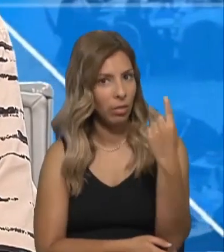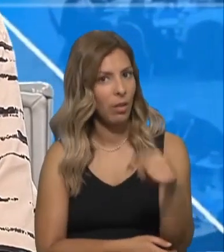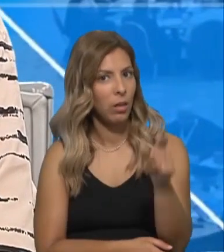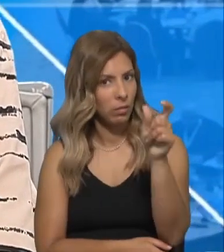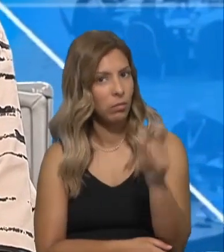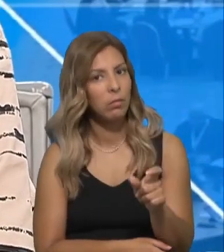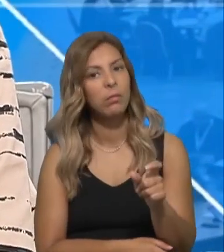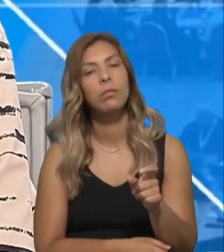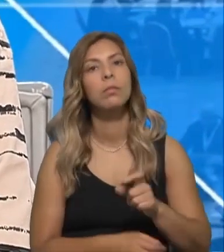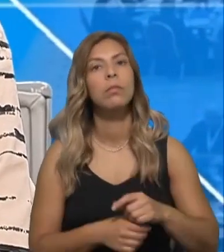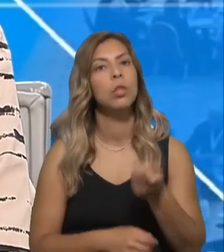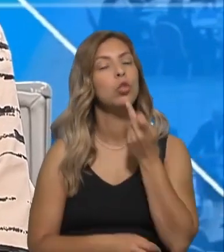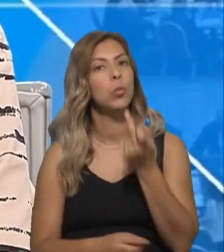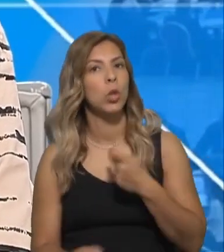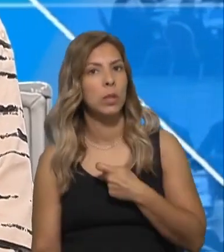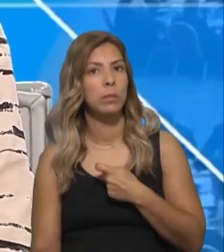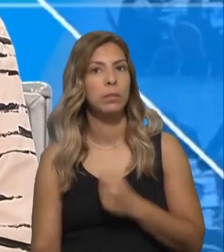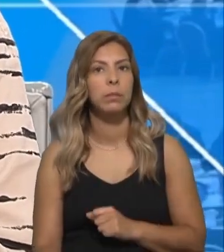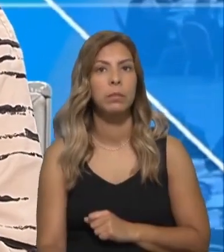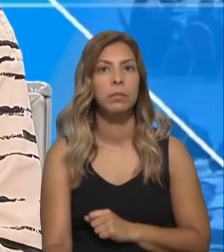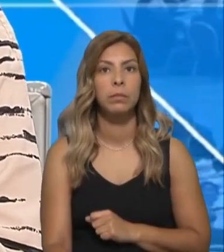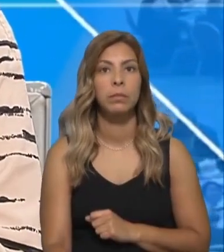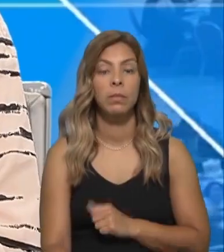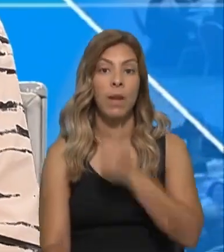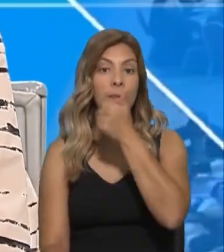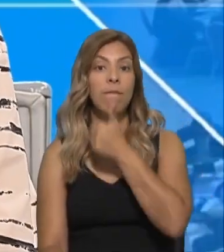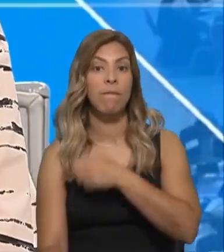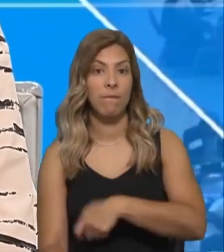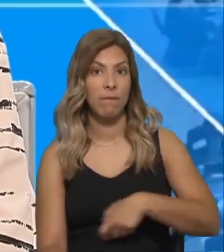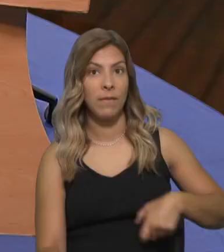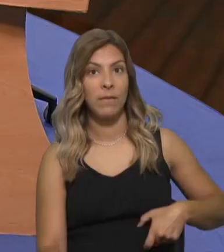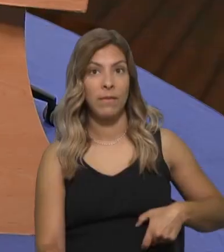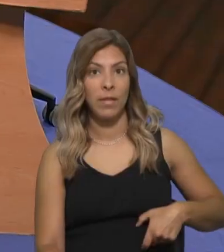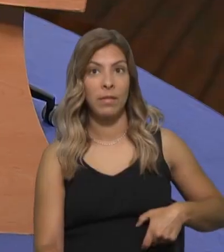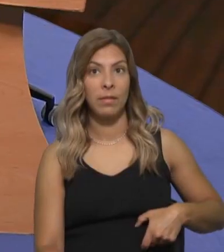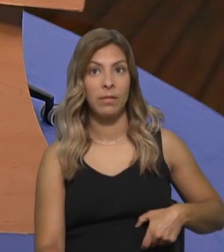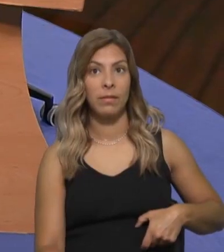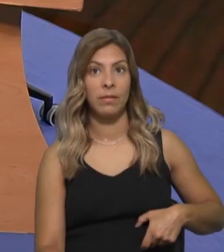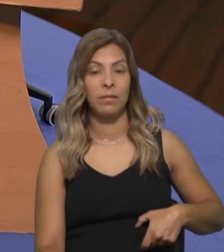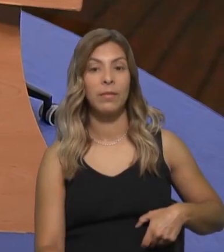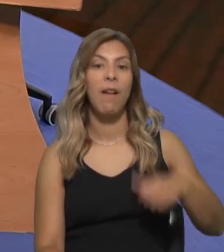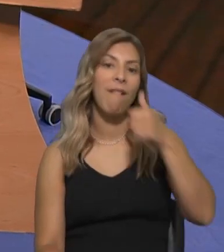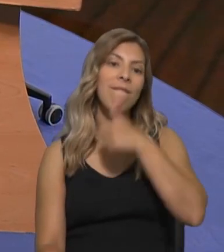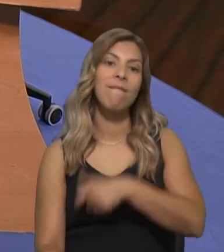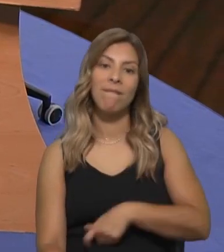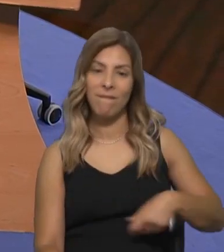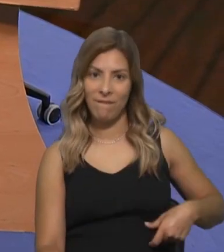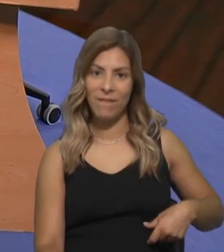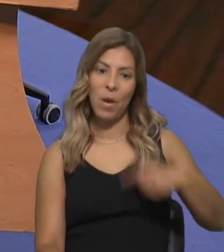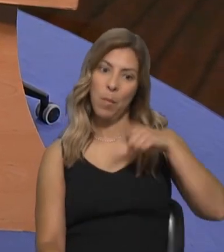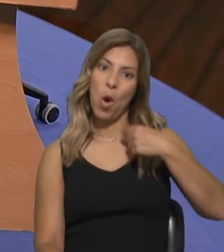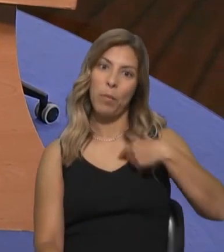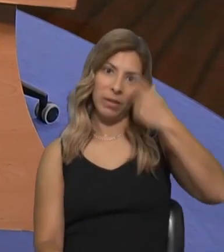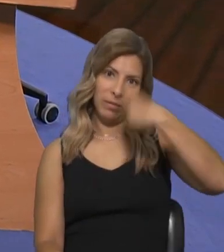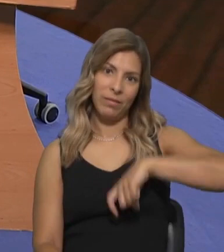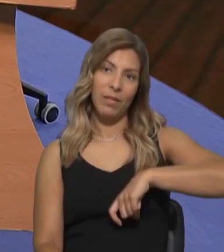facto, respondeu assim, o cardeal Prévost, portanto, respondeu sobre si próprio, na terceira pessoa. O cardeal Prévost